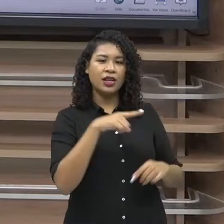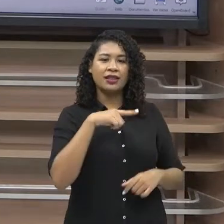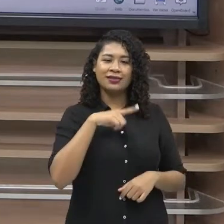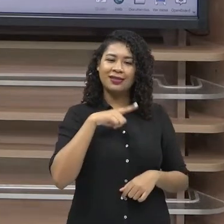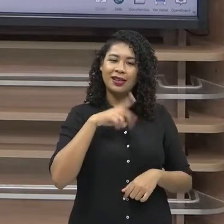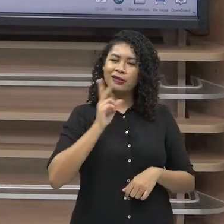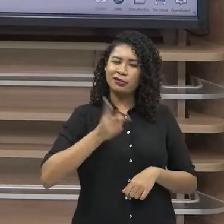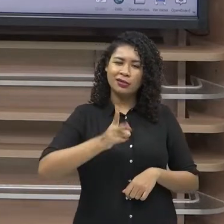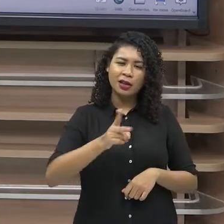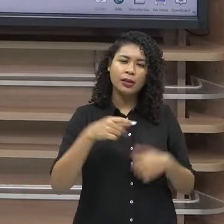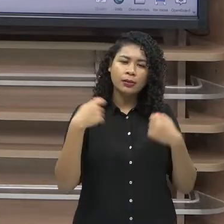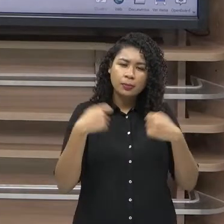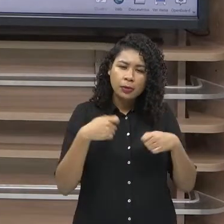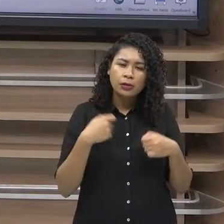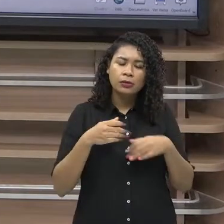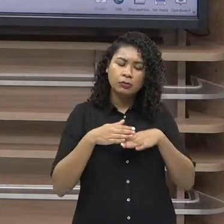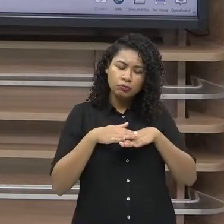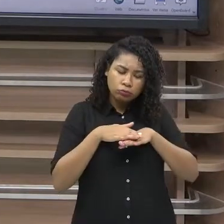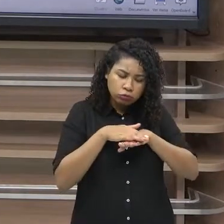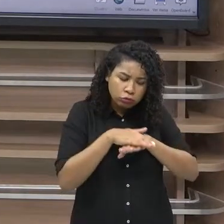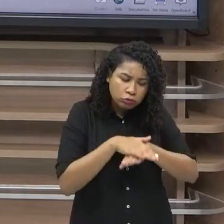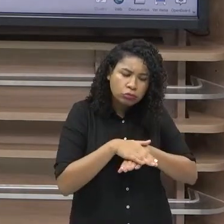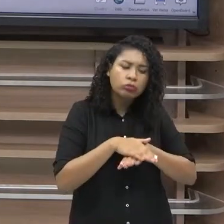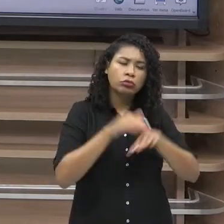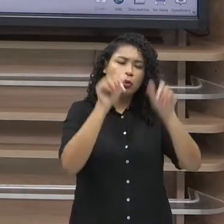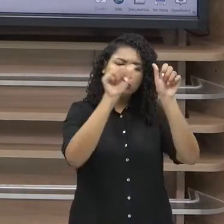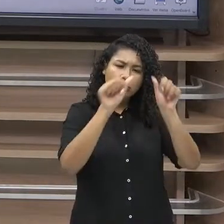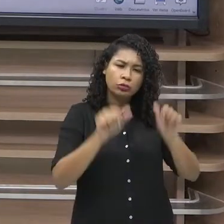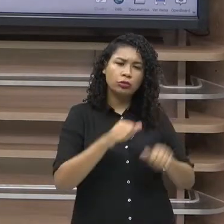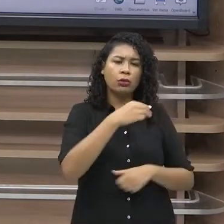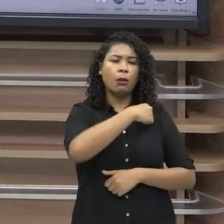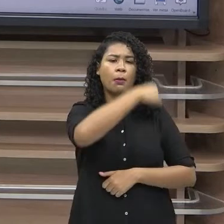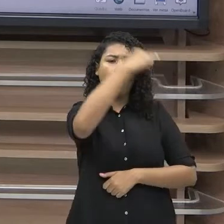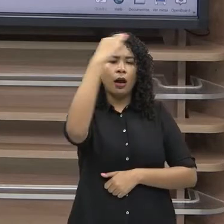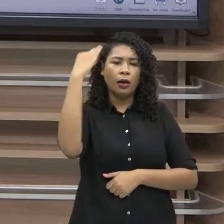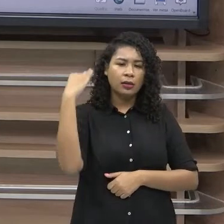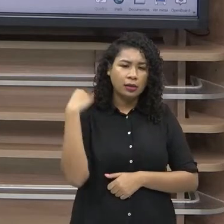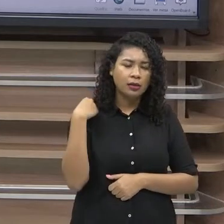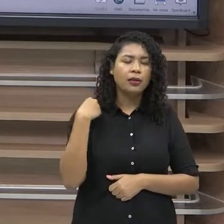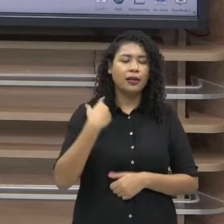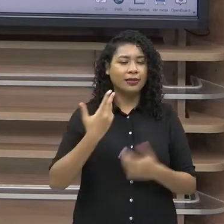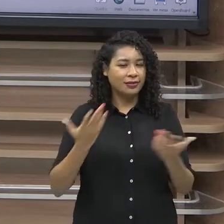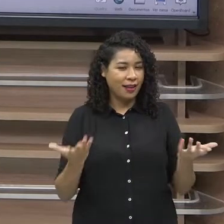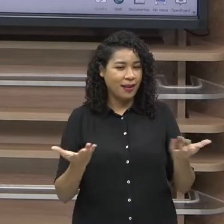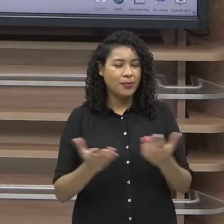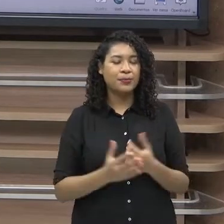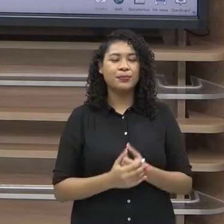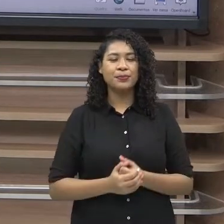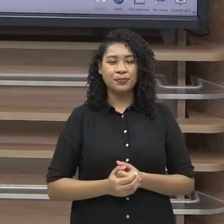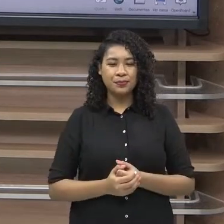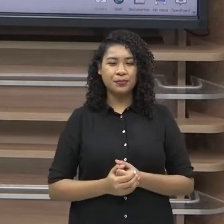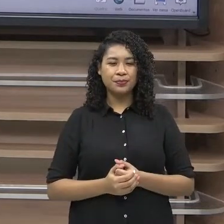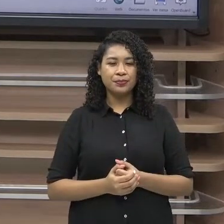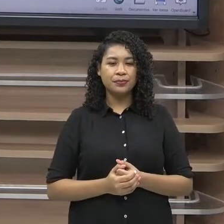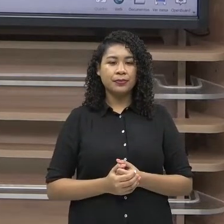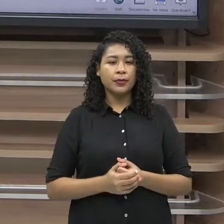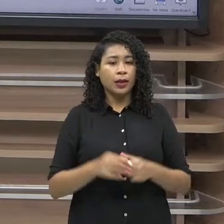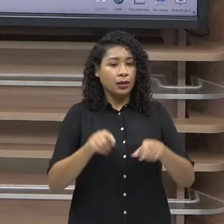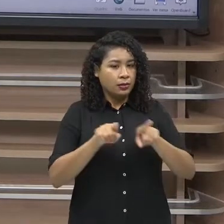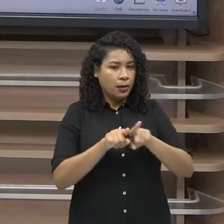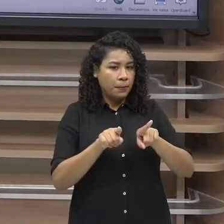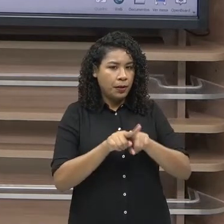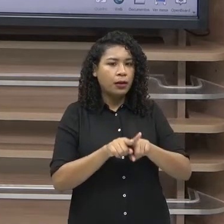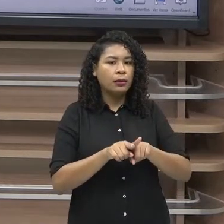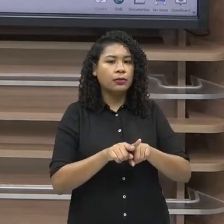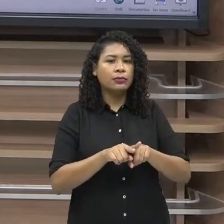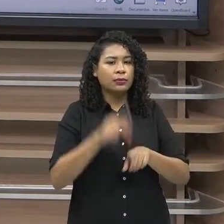da devoção a Nossa Senhora, Maria, Nossa Senhora Aparecida, né? E certamente, quando a